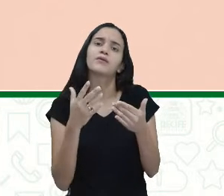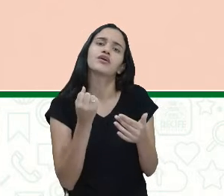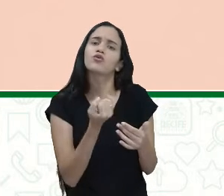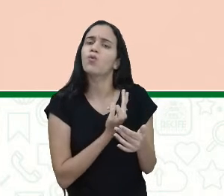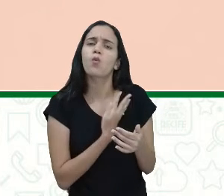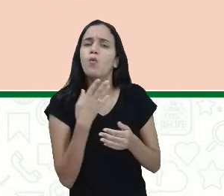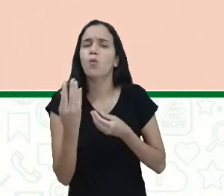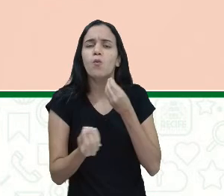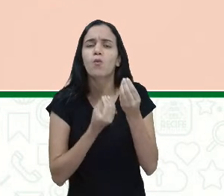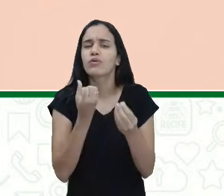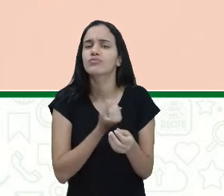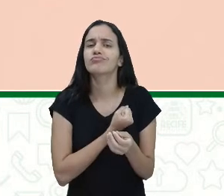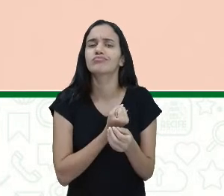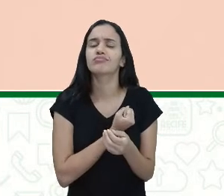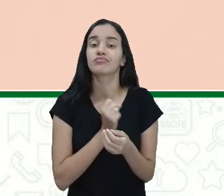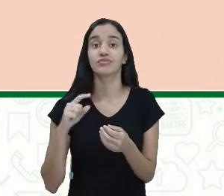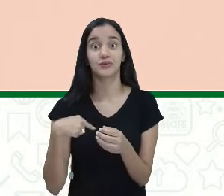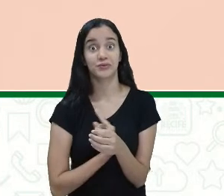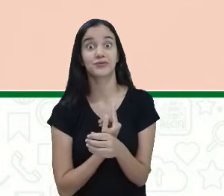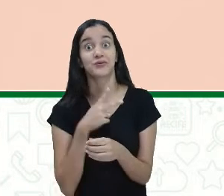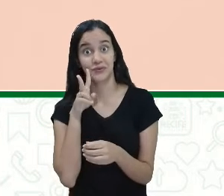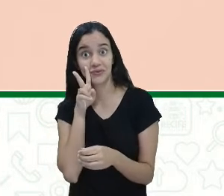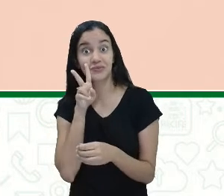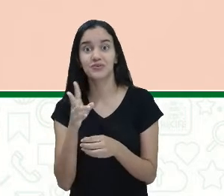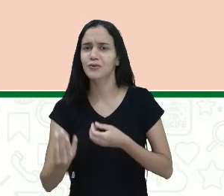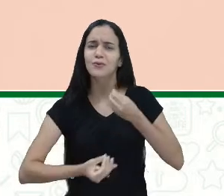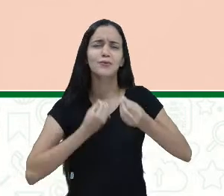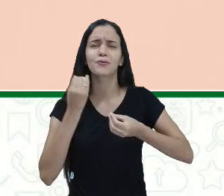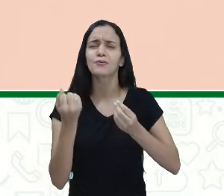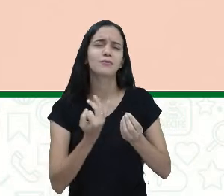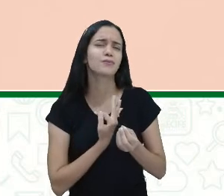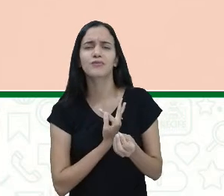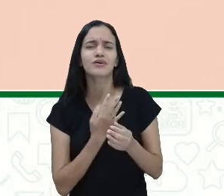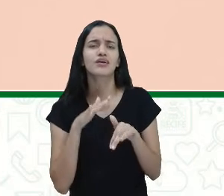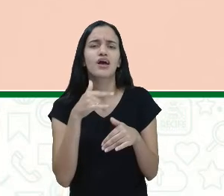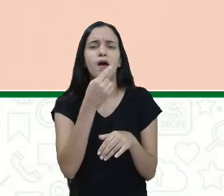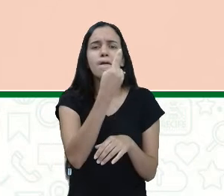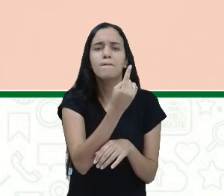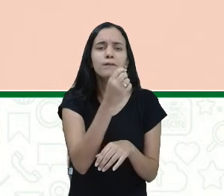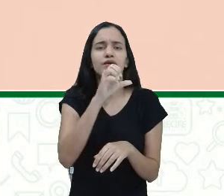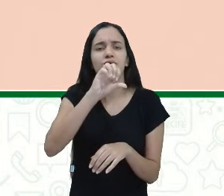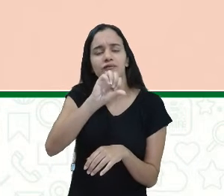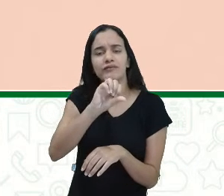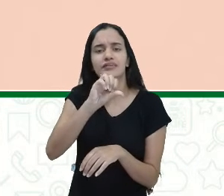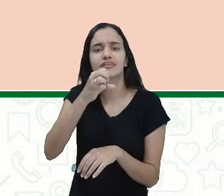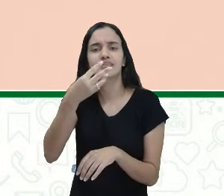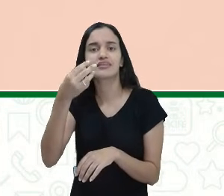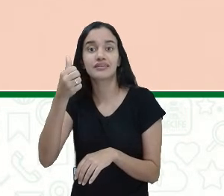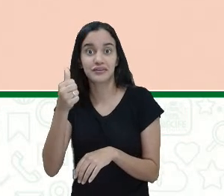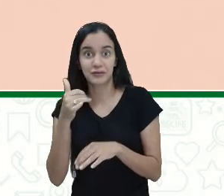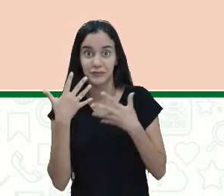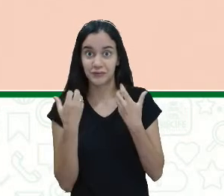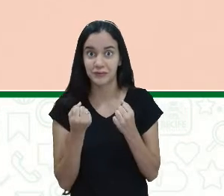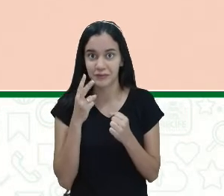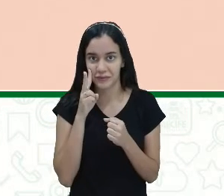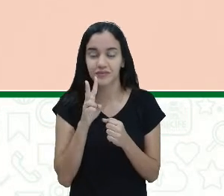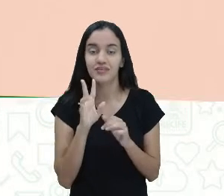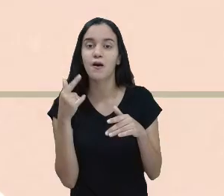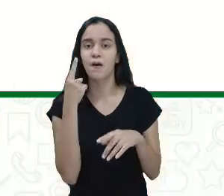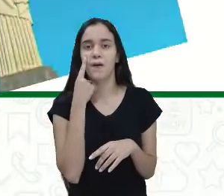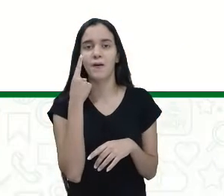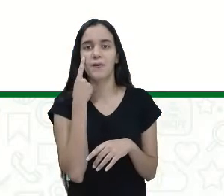esse número? Acabamos de ver, né? Como é que a gente vai decompor 1931? Vamos ver? Olha